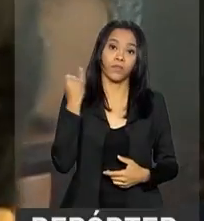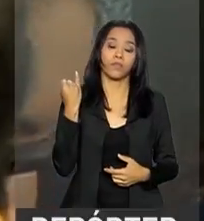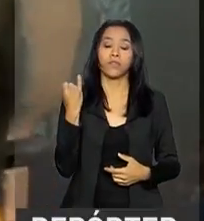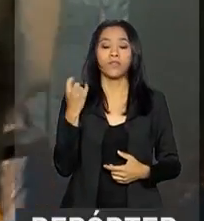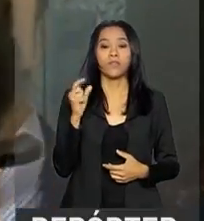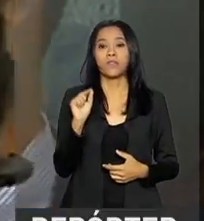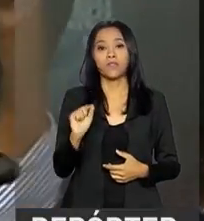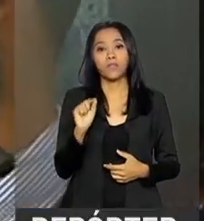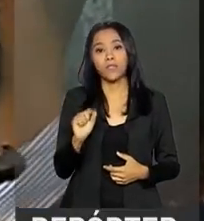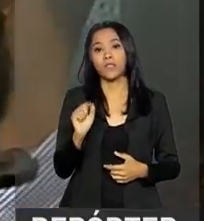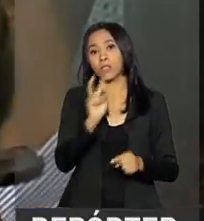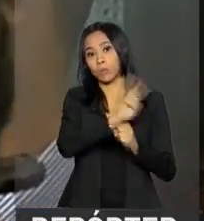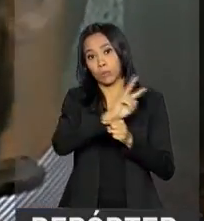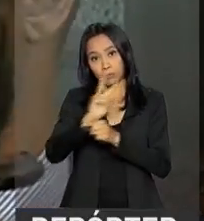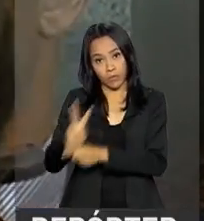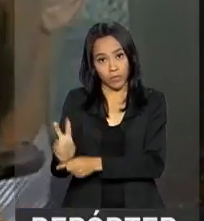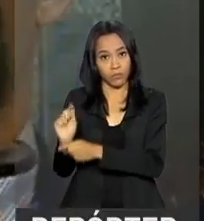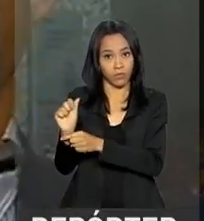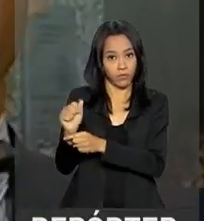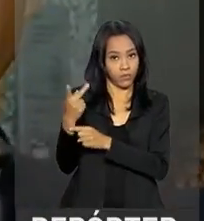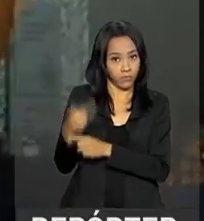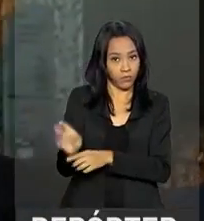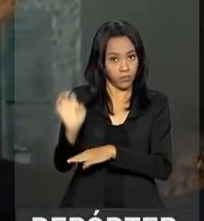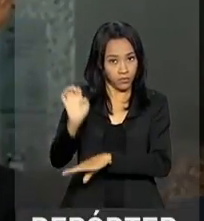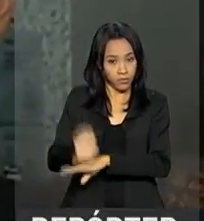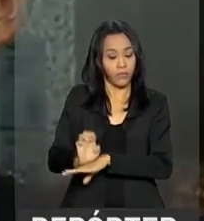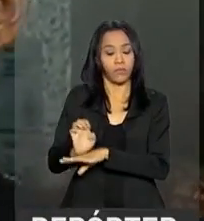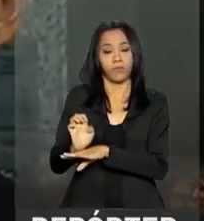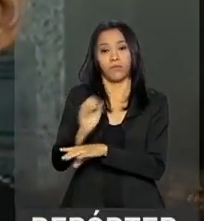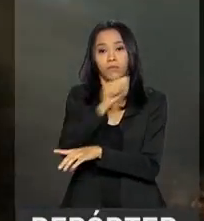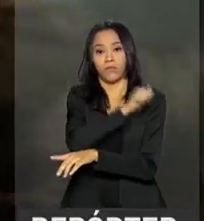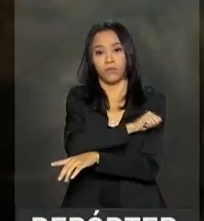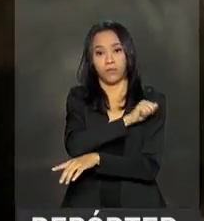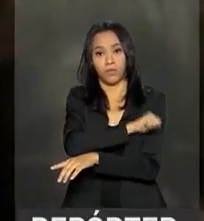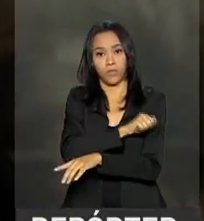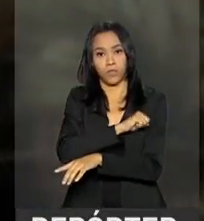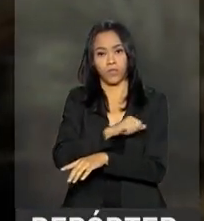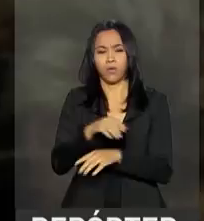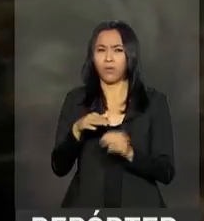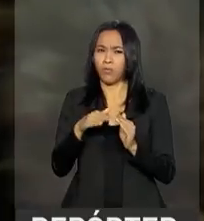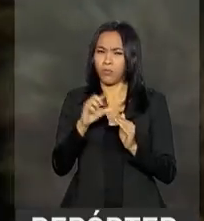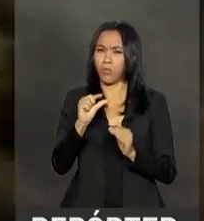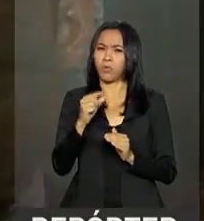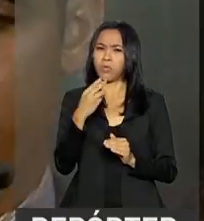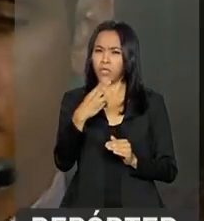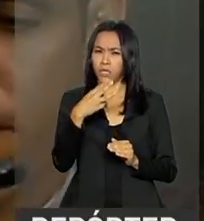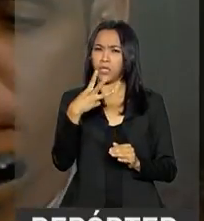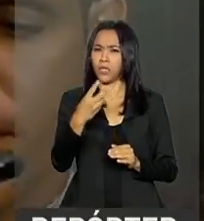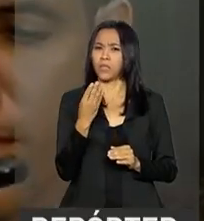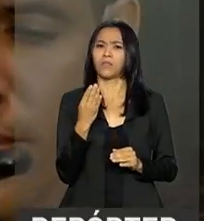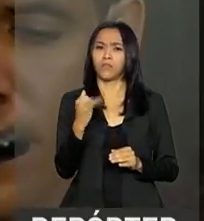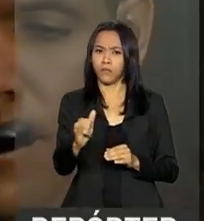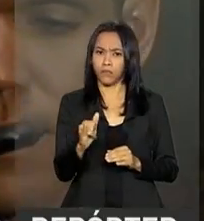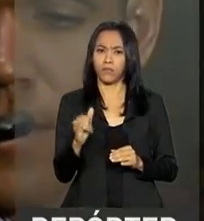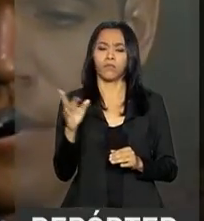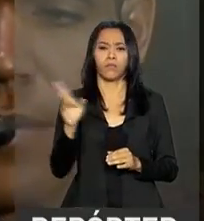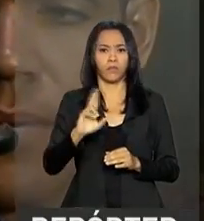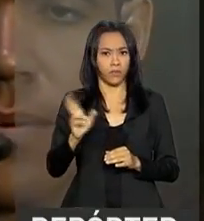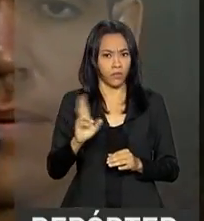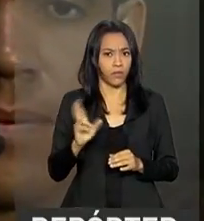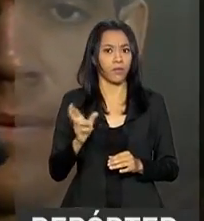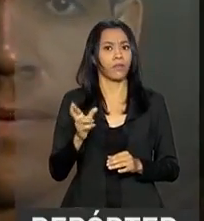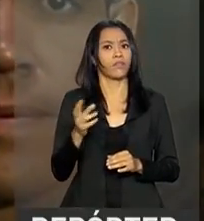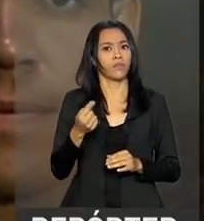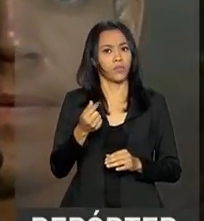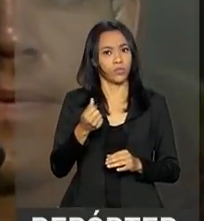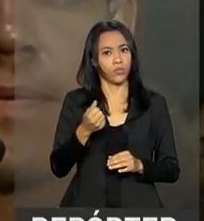que um empréstimo de um pouco menos do que 3 bilhões de reais para um empréstimo substancial que o rio